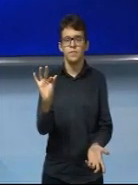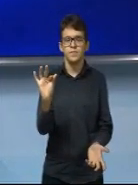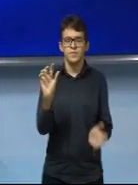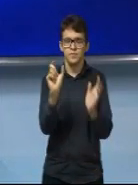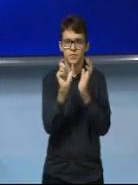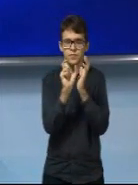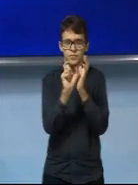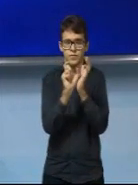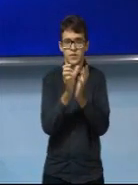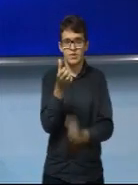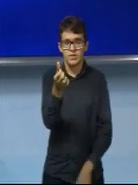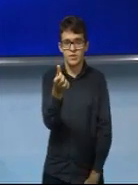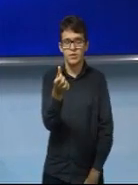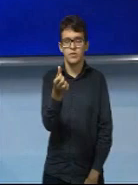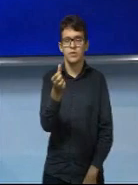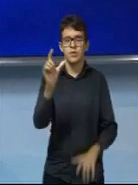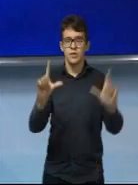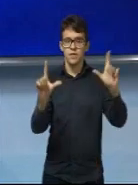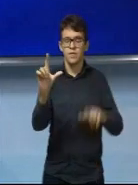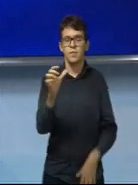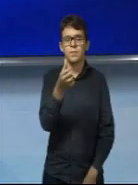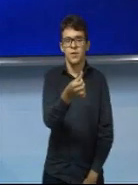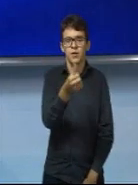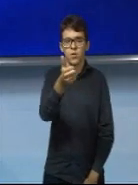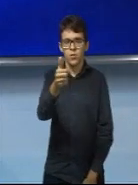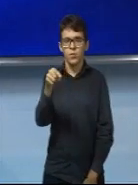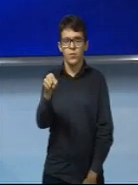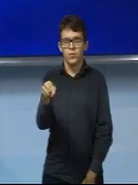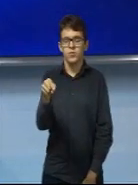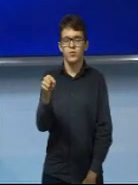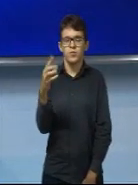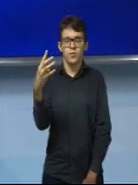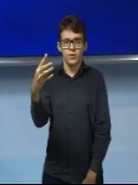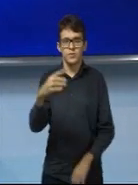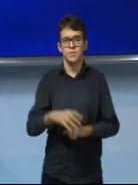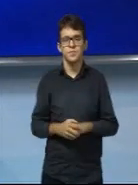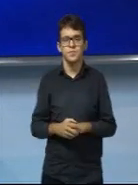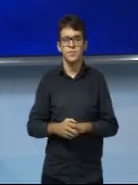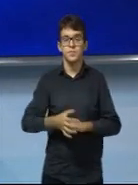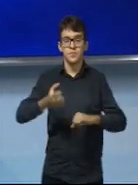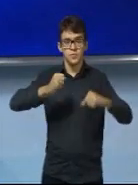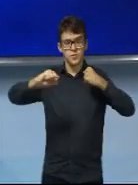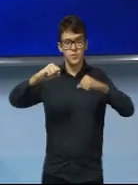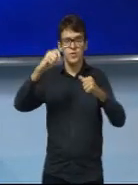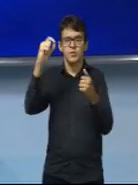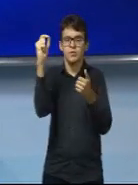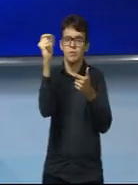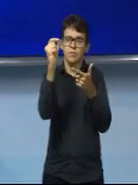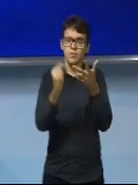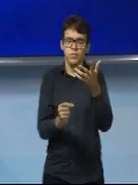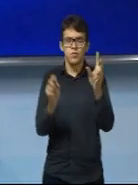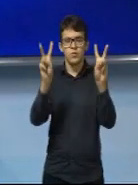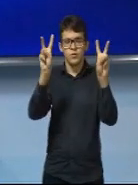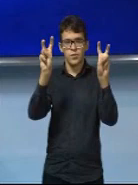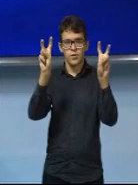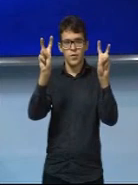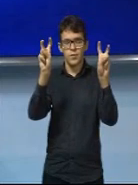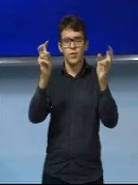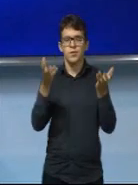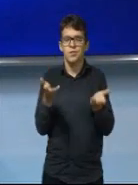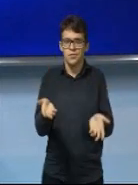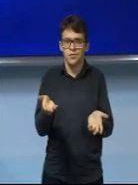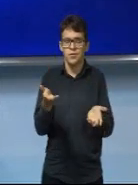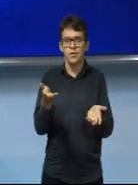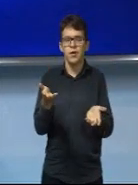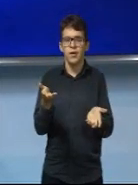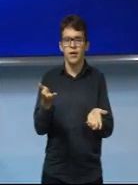em 61.4 digital. E para discutirmos os vários aspectos desses temas que estão na ordem do dia do brasileiro,